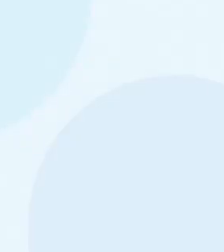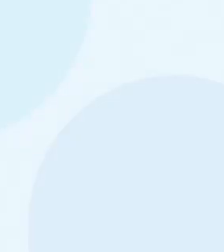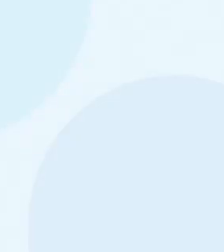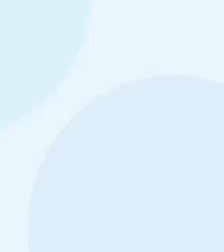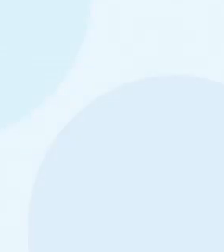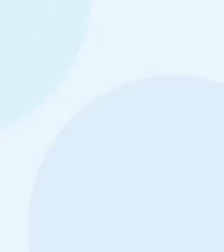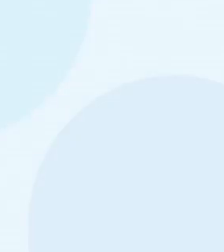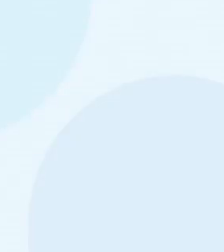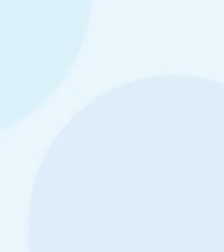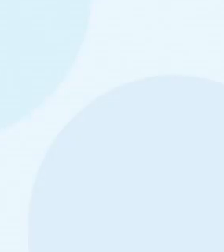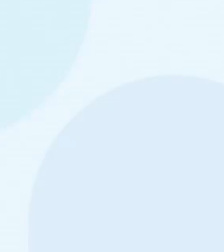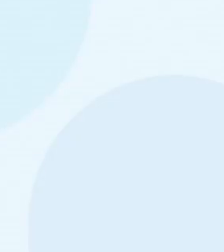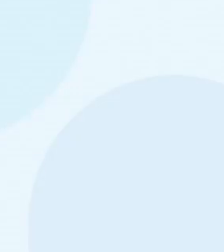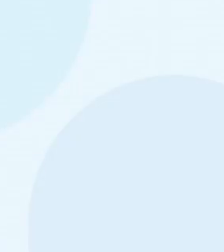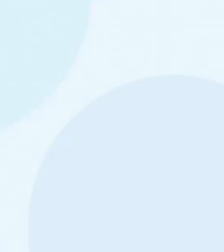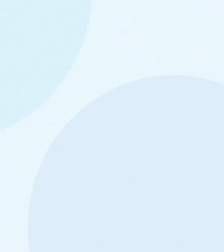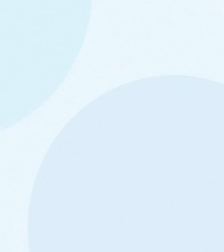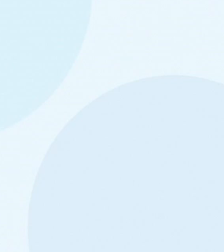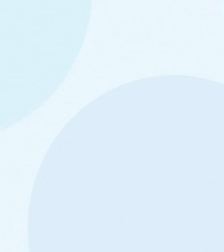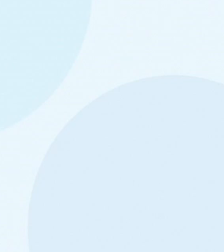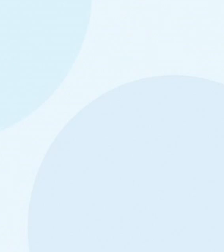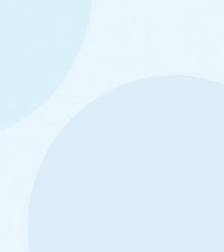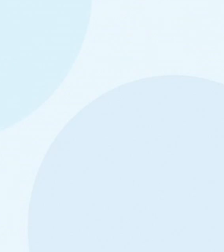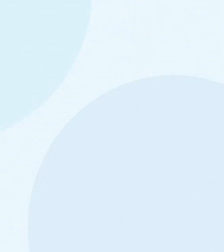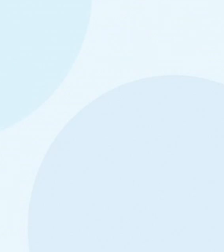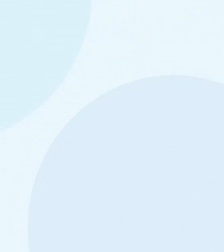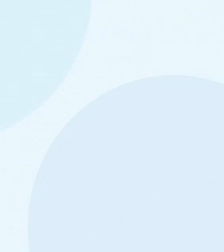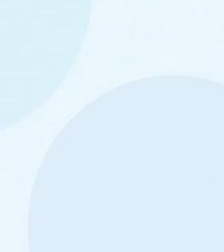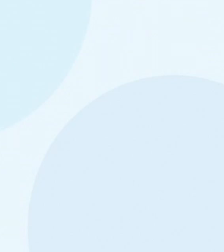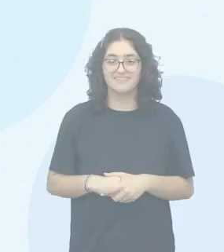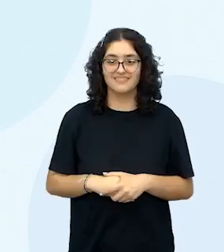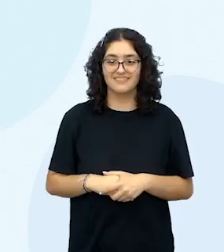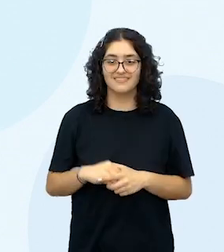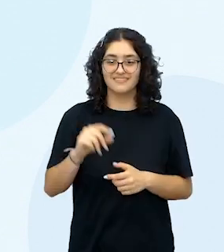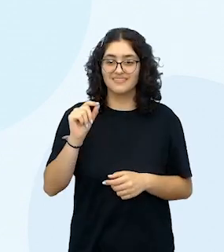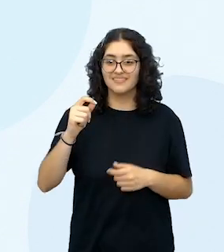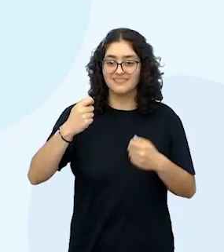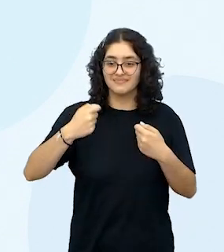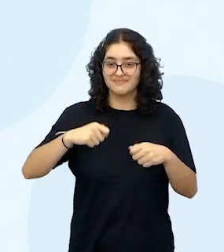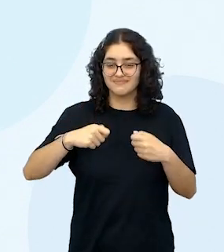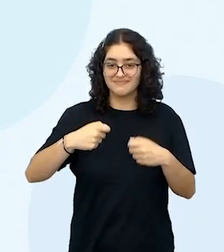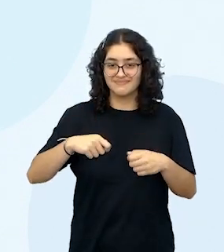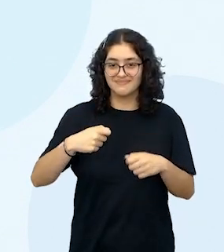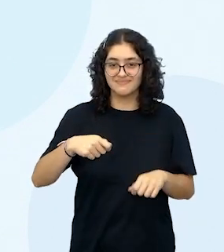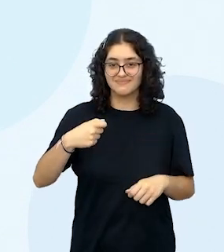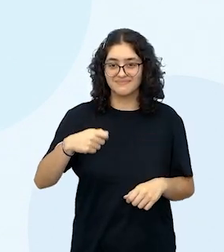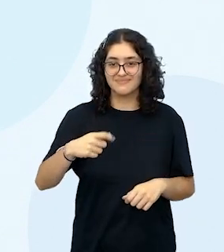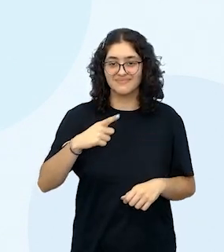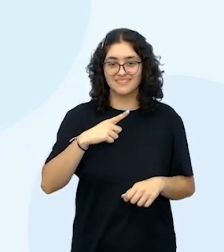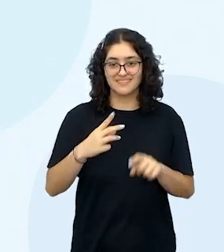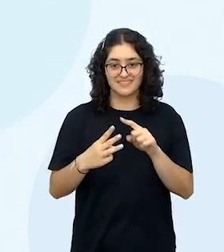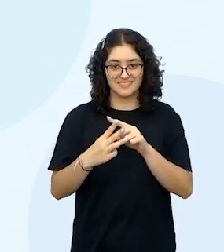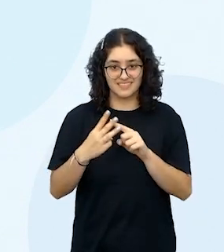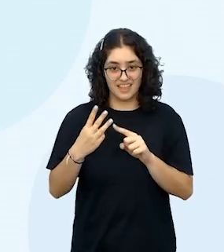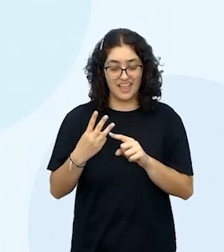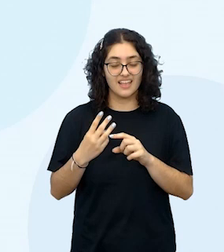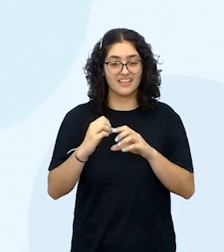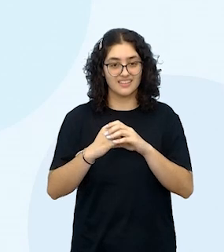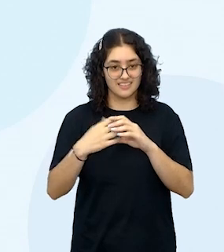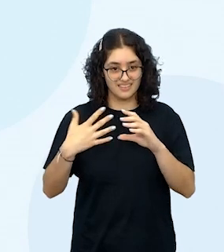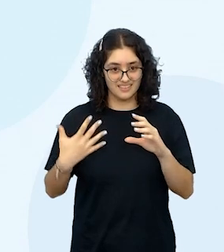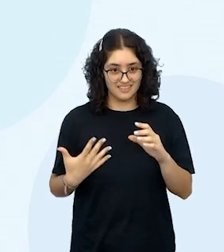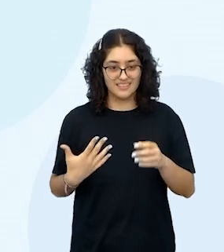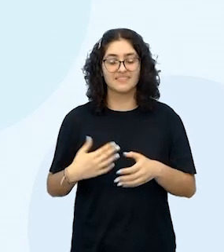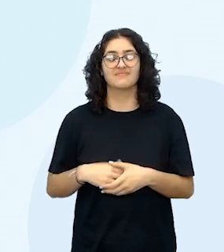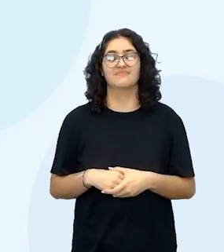olhar, né? A gente entende que o conhecimento científico, ele tem que, né, garantir pelo menos esses 3 aspectos que podem ser